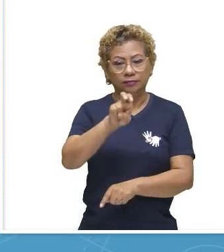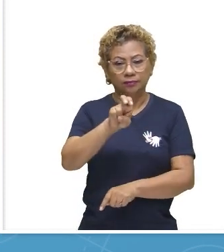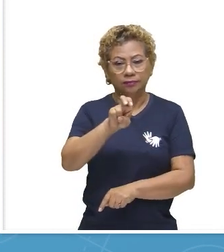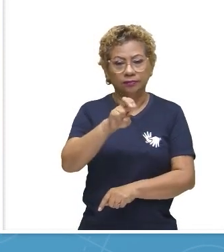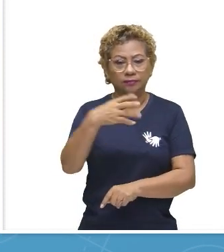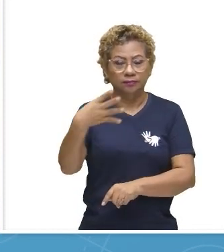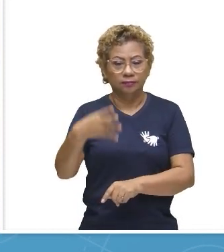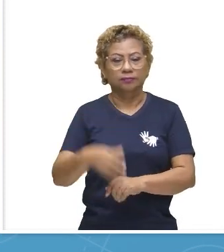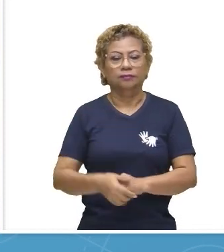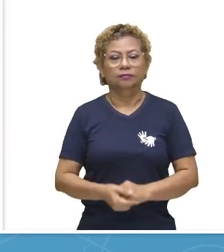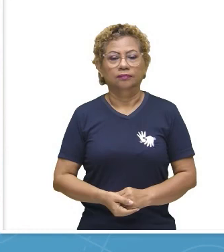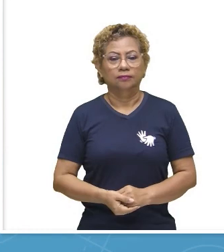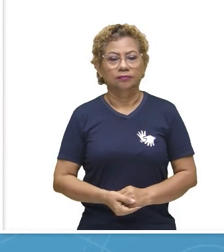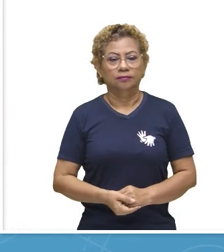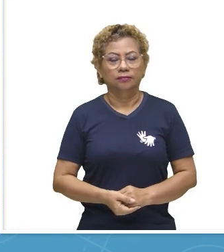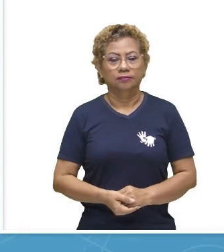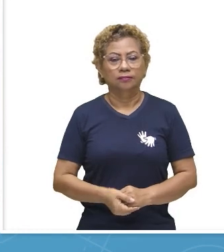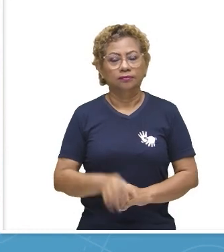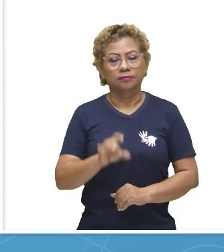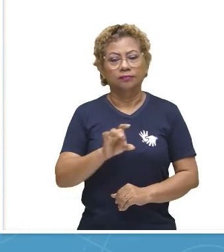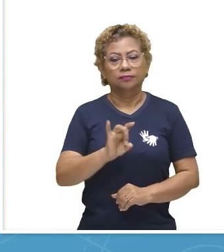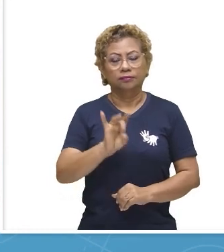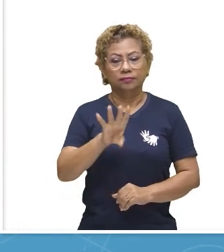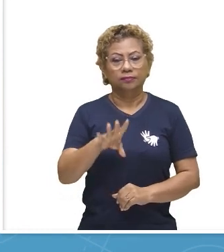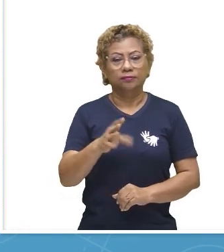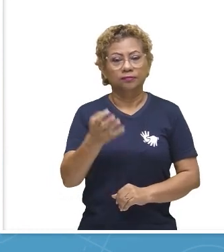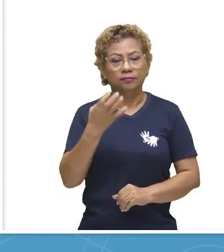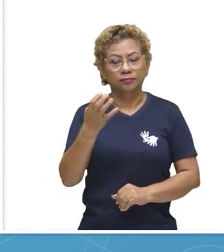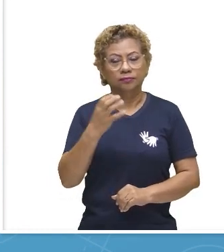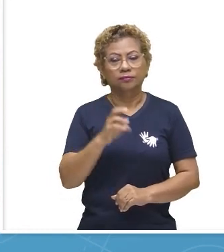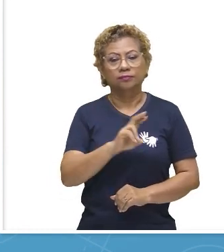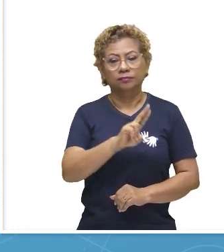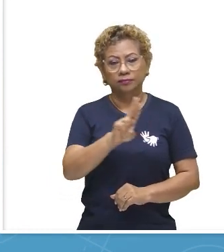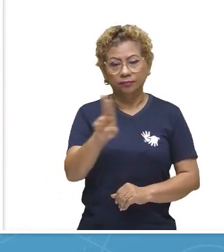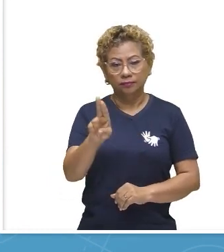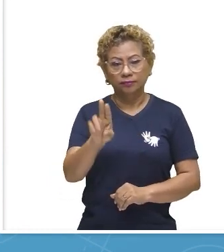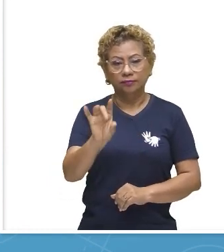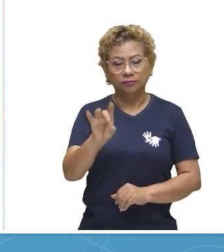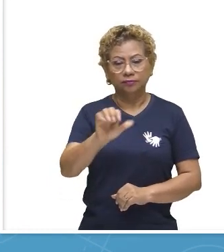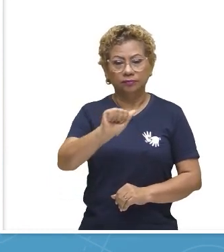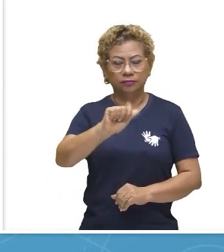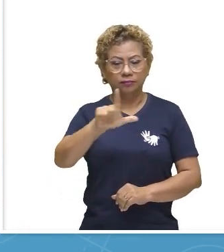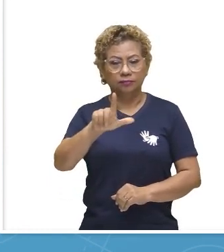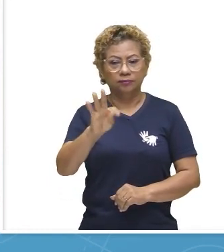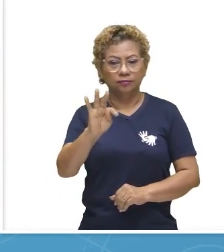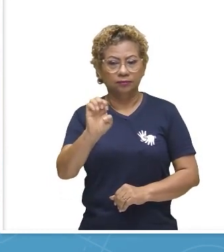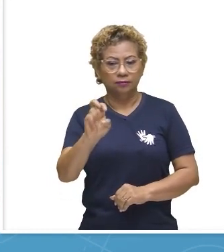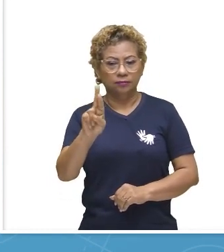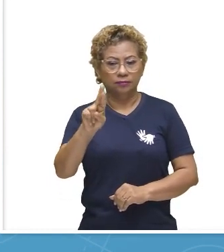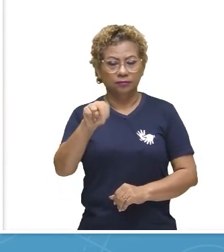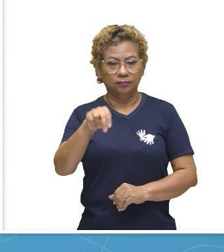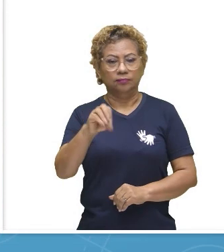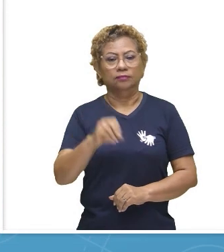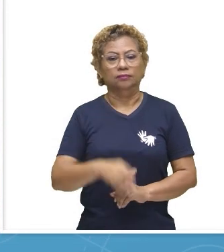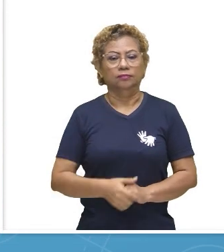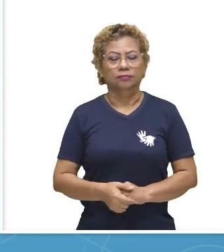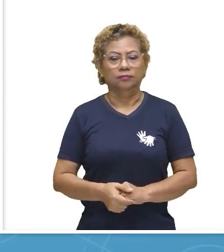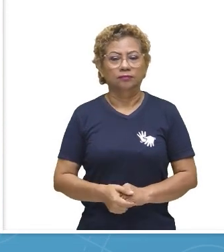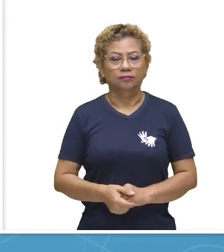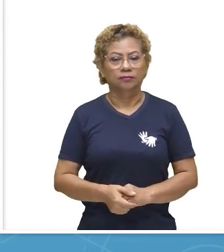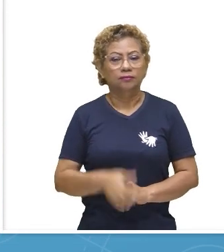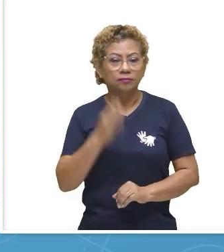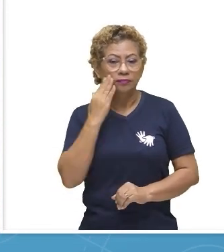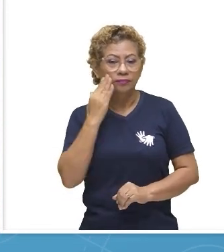só queria o alterno de fora, né? Não precisava colocar o alterno de dentro não, tá bom? Aí a gente tem aqui no